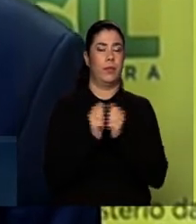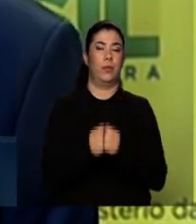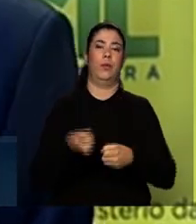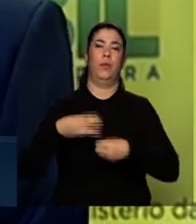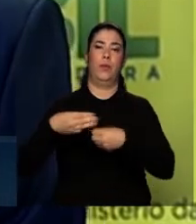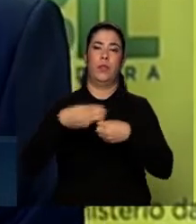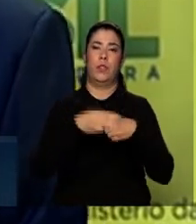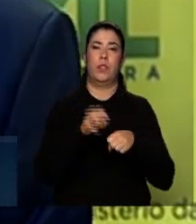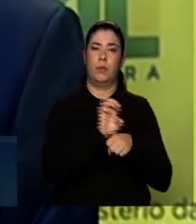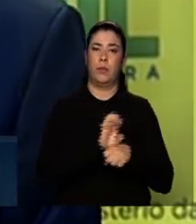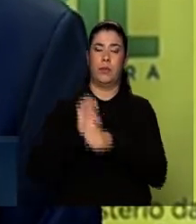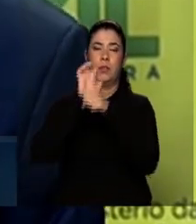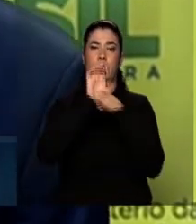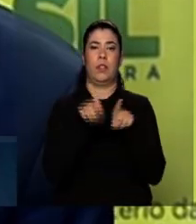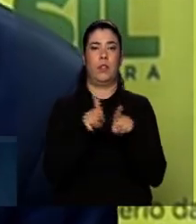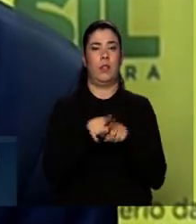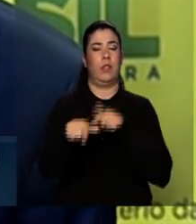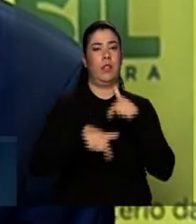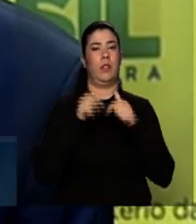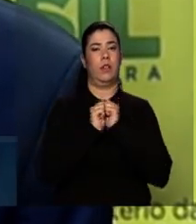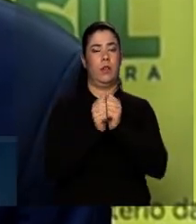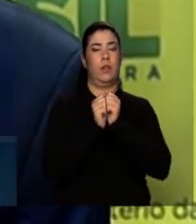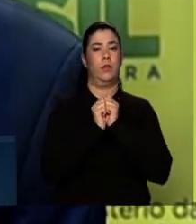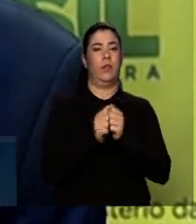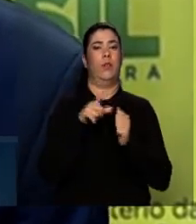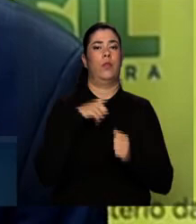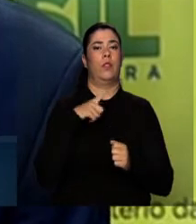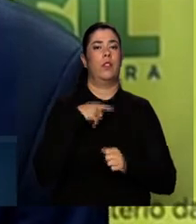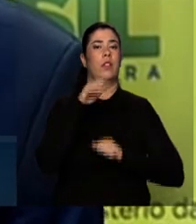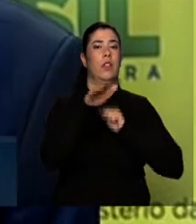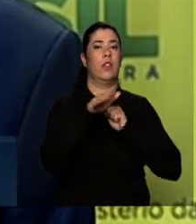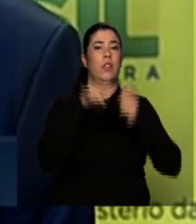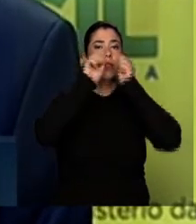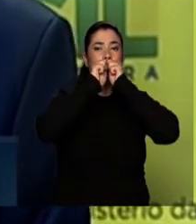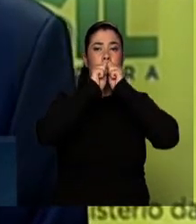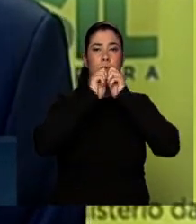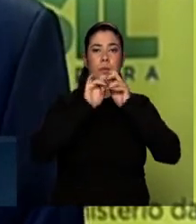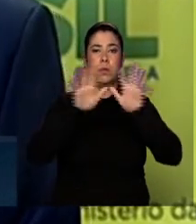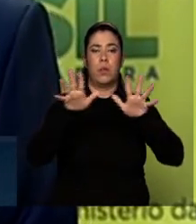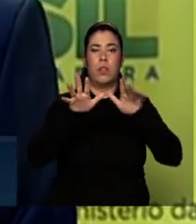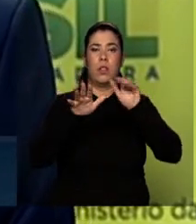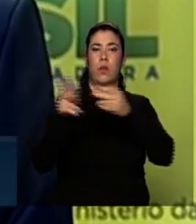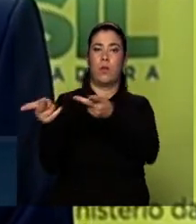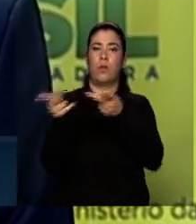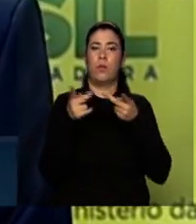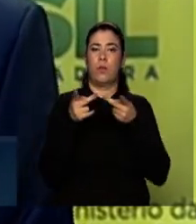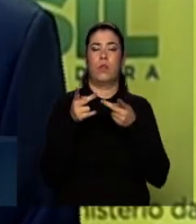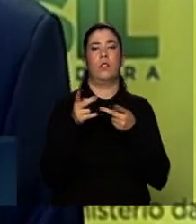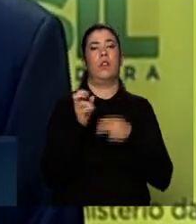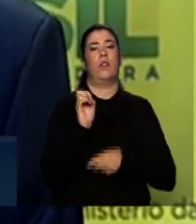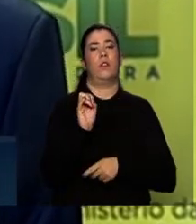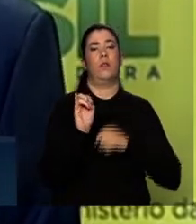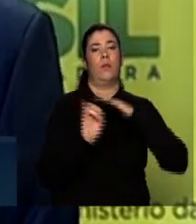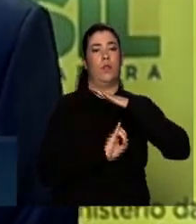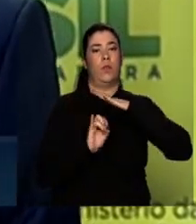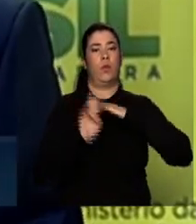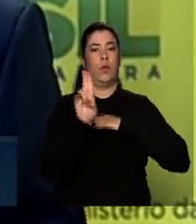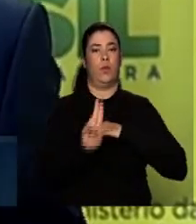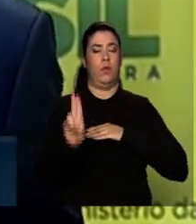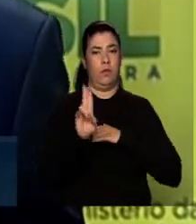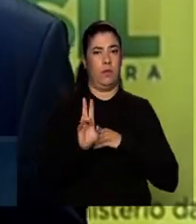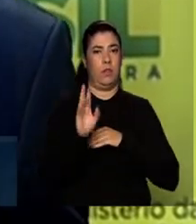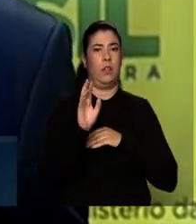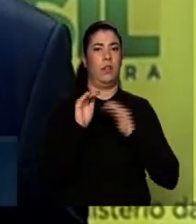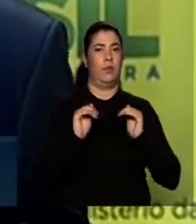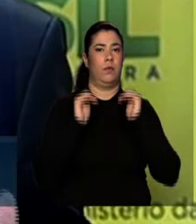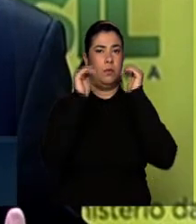estados, depois que trabalha com o chamamento para que as instituições de ensino superior possam compartilhar, sem